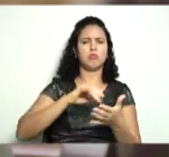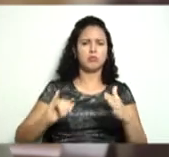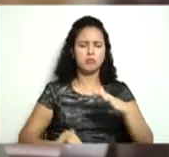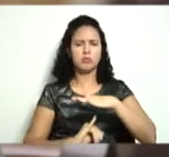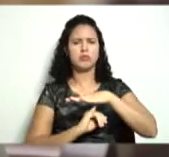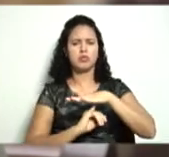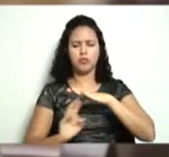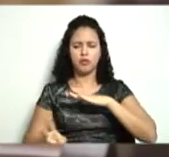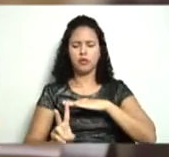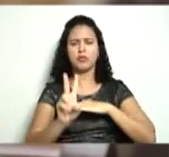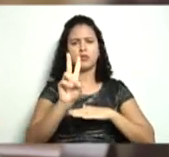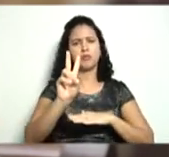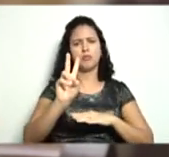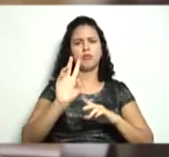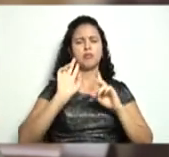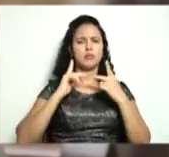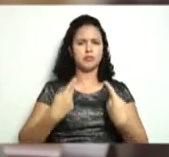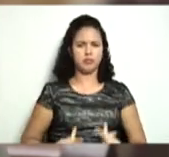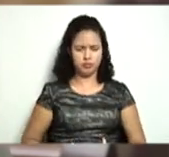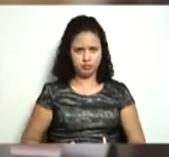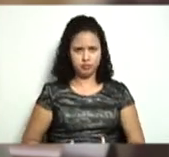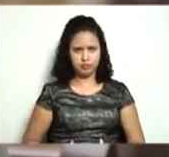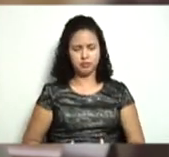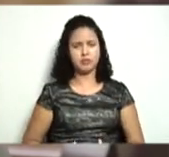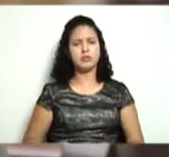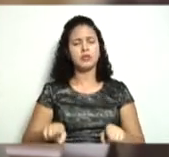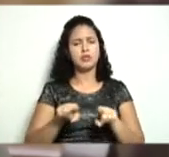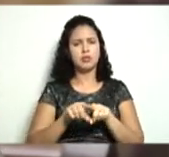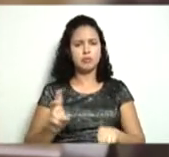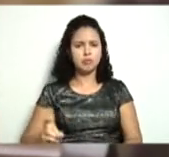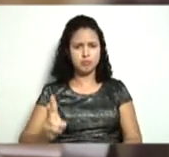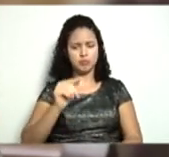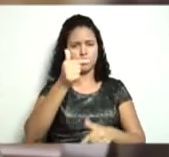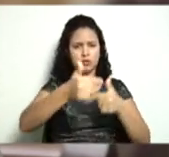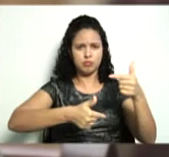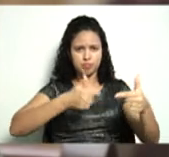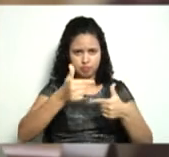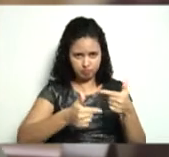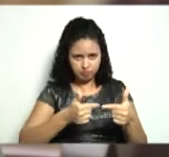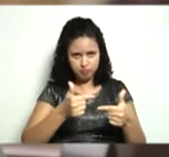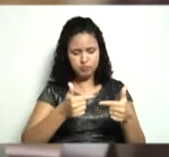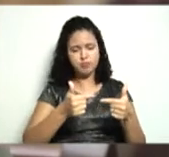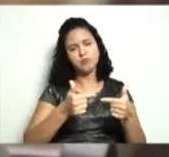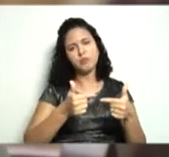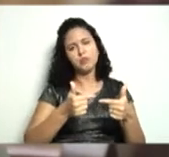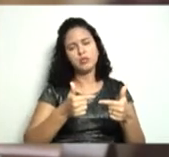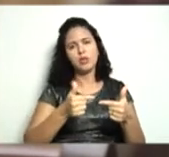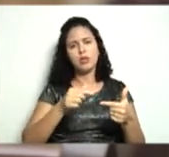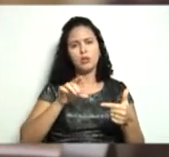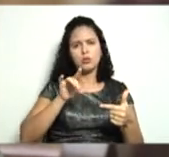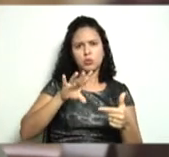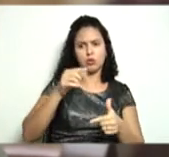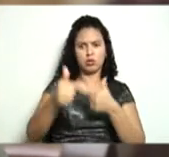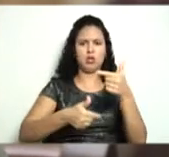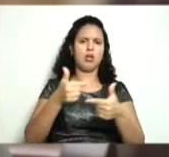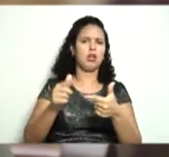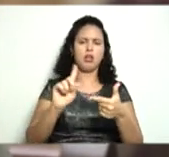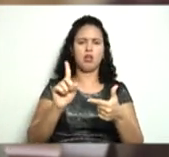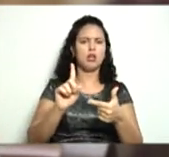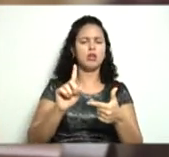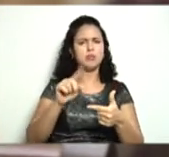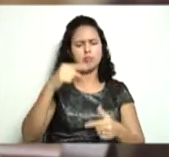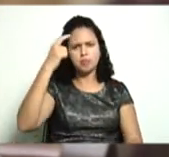que valoriza o ser humano e que valoriza o trabalho, através não somente de trabalhar e receber,